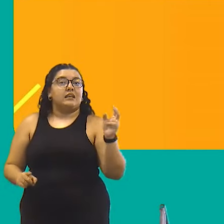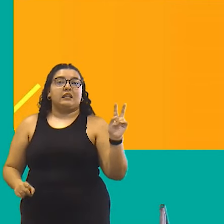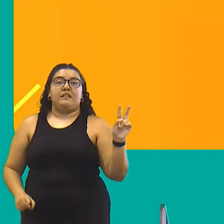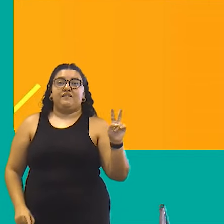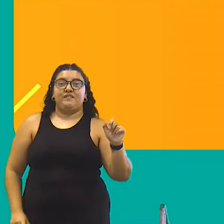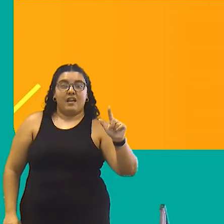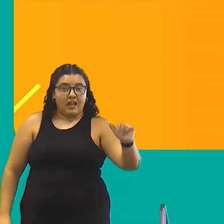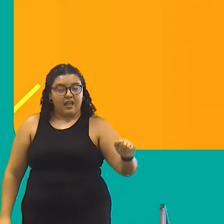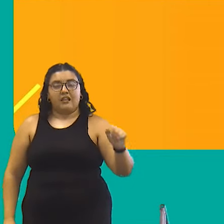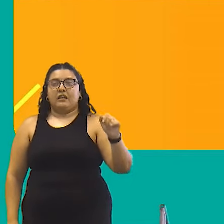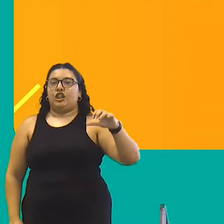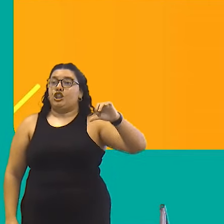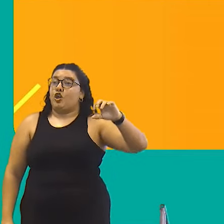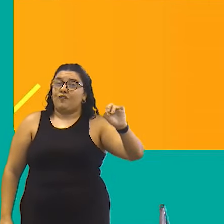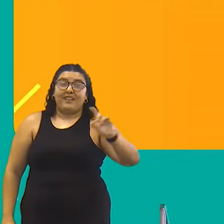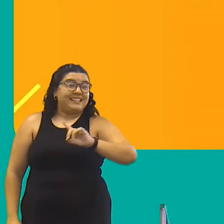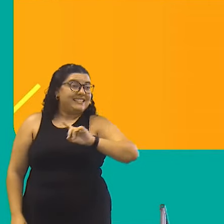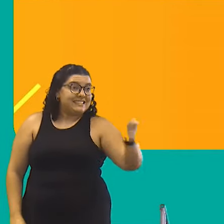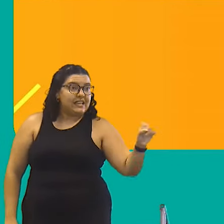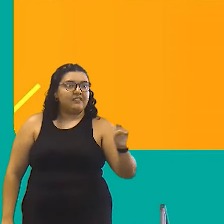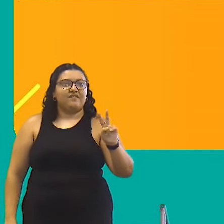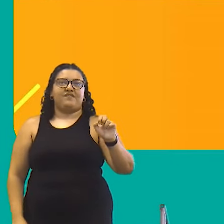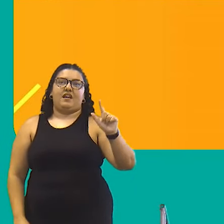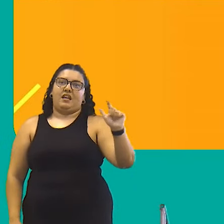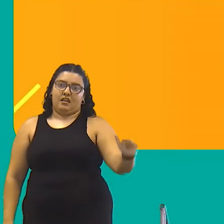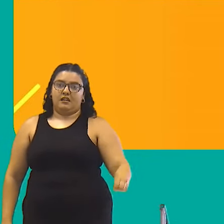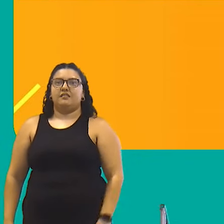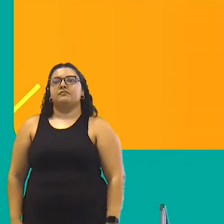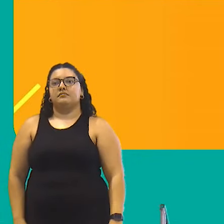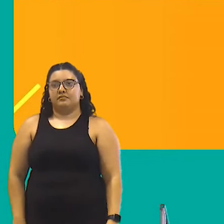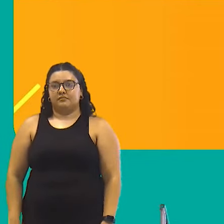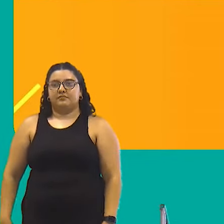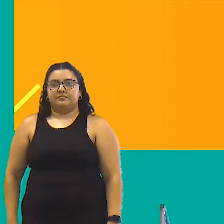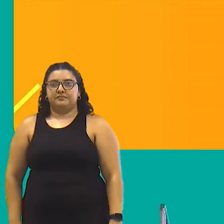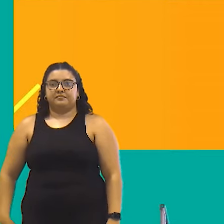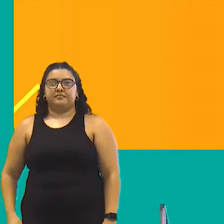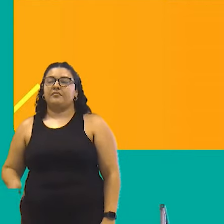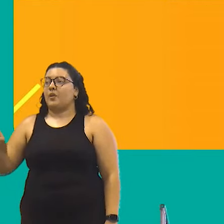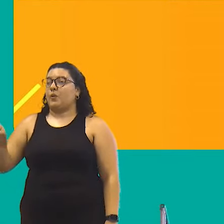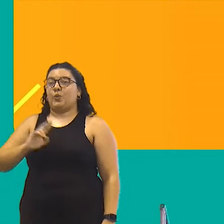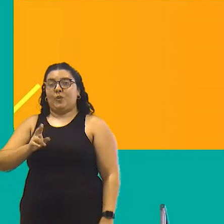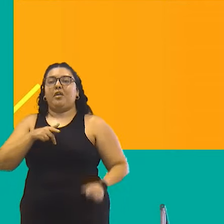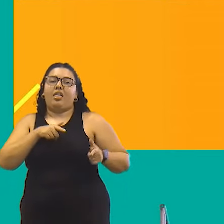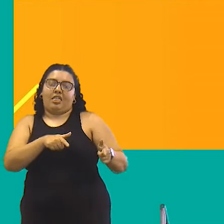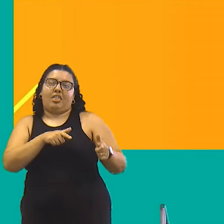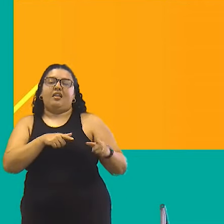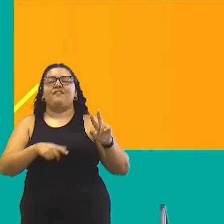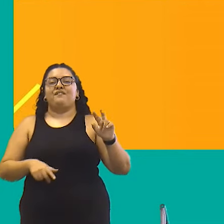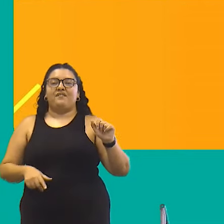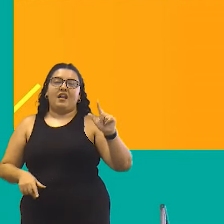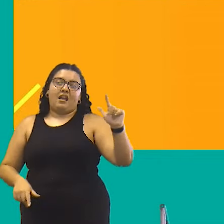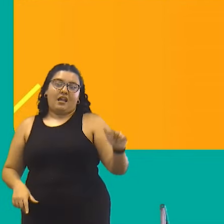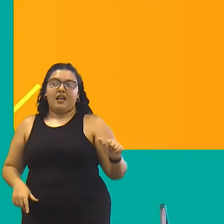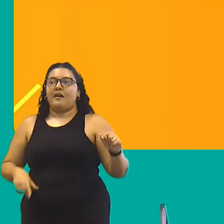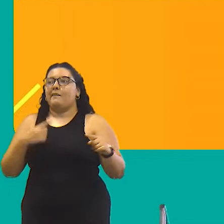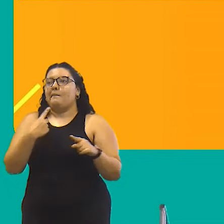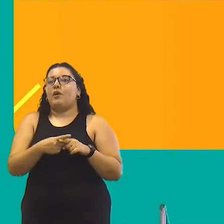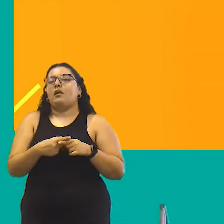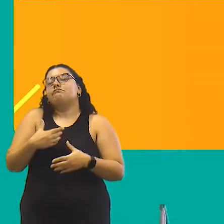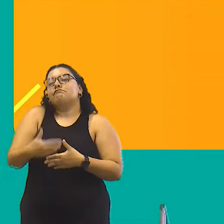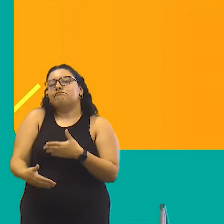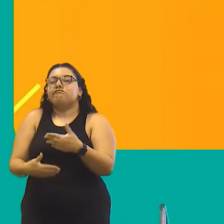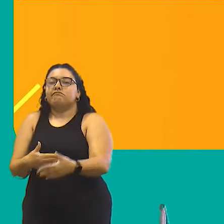era 90 velas, 100 velas. Ao invés de chamar de watt, o povo chamava de vela. Era mais, né? Porque estavam começando